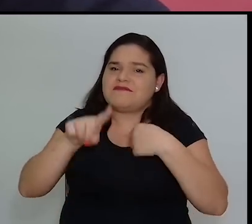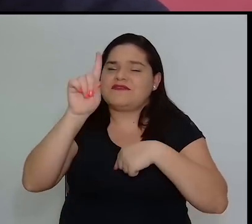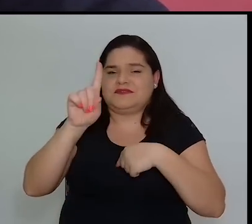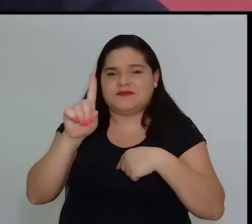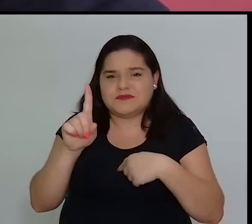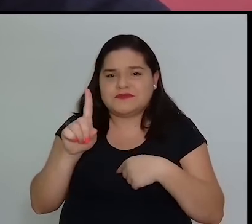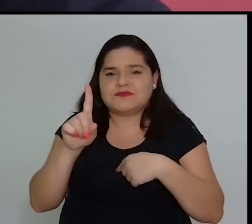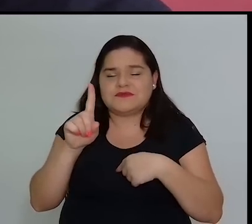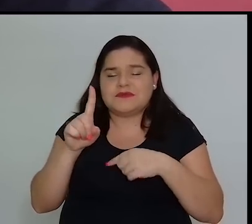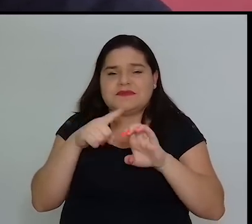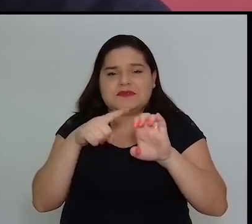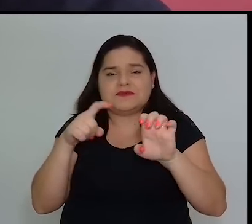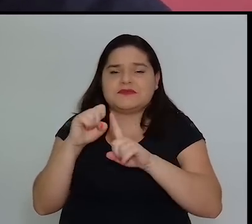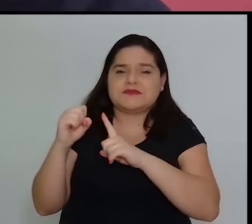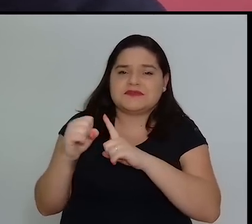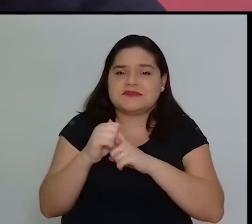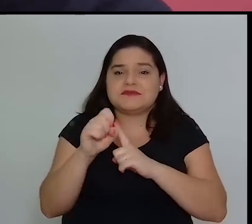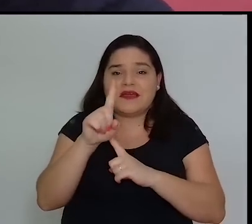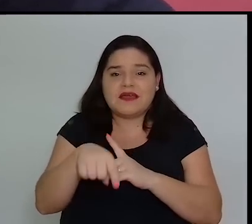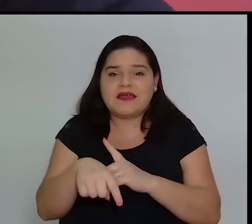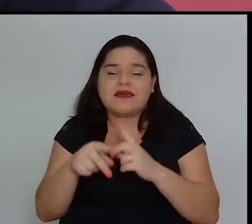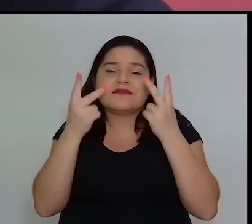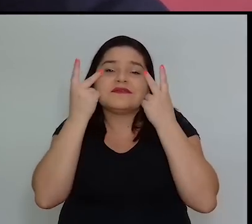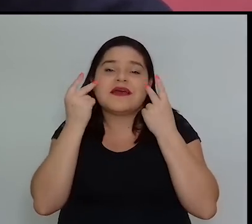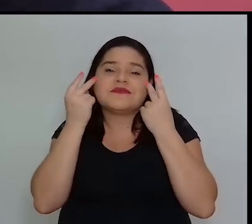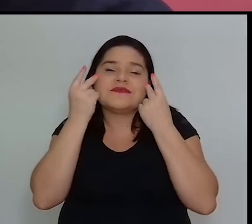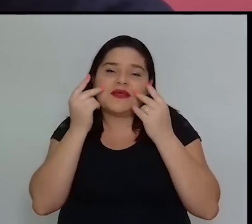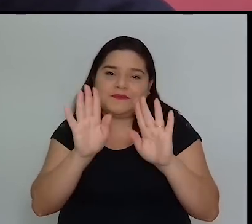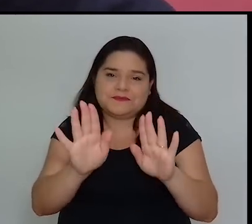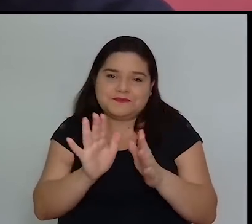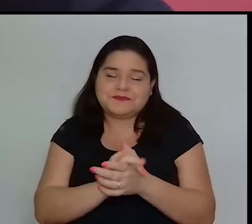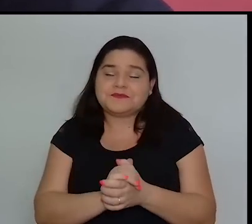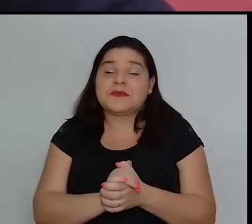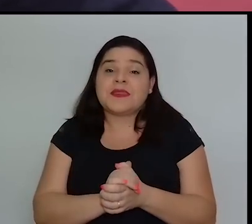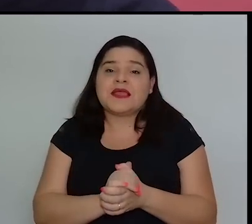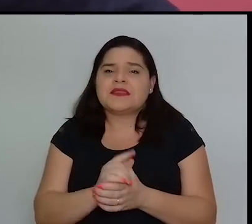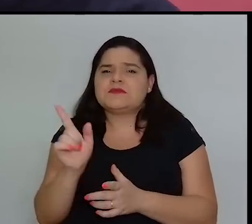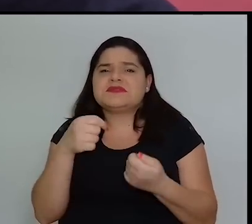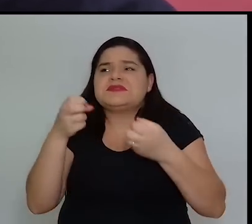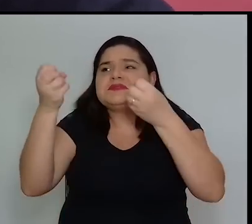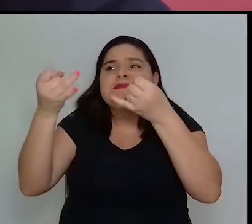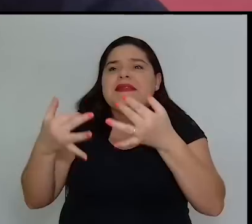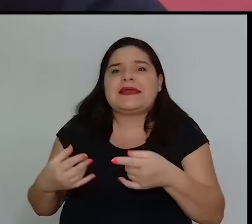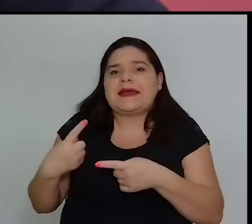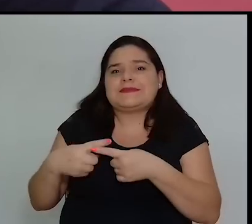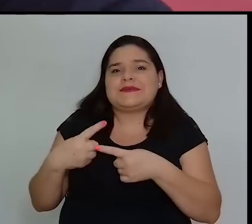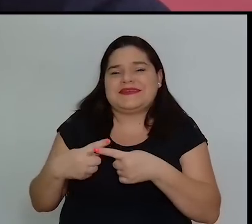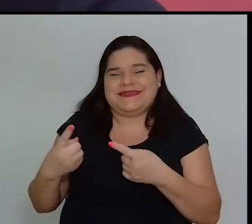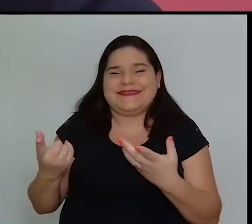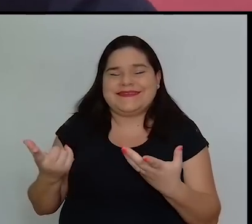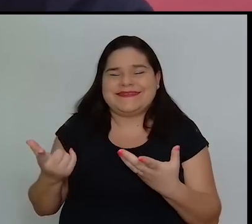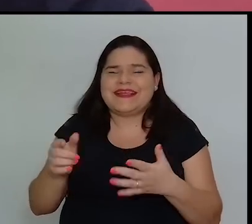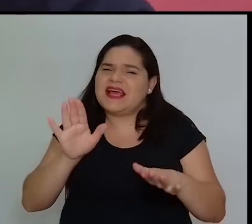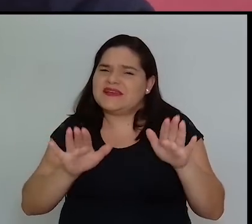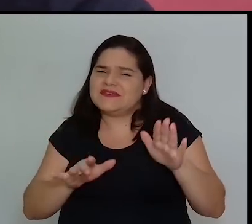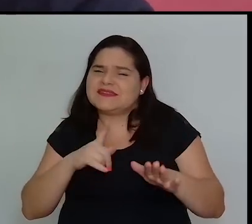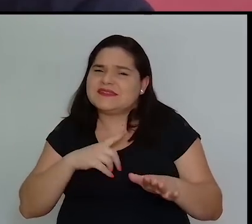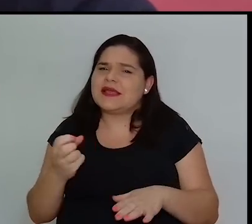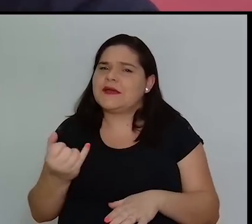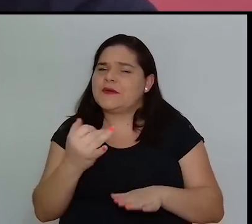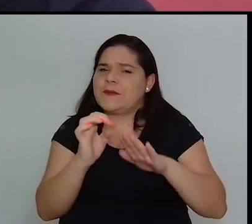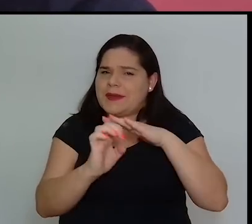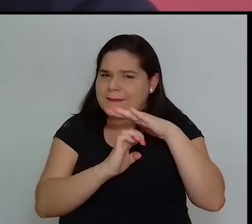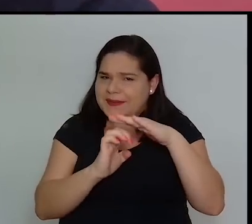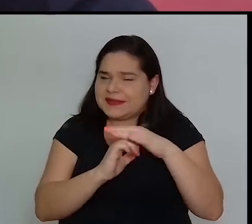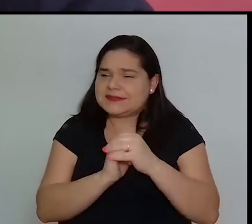social natural por Excelência então eu não preciso justificar nada disso tem Às vezes tem algumas empresas por exemplo que